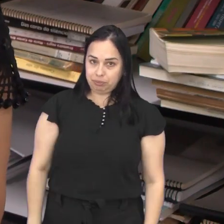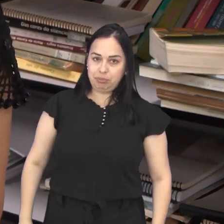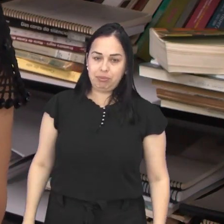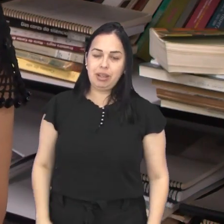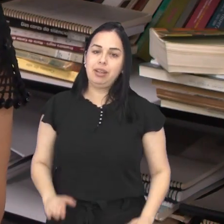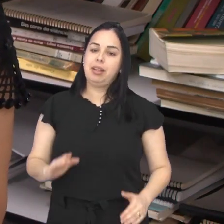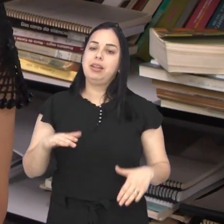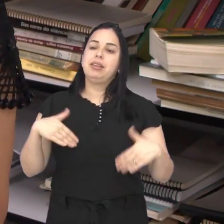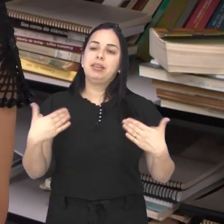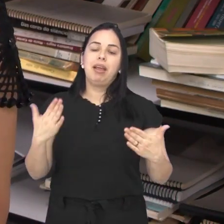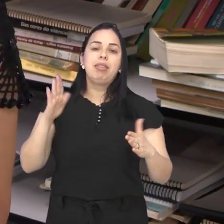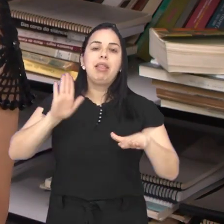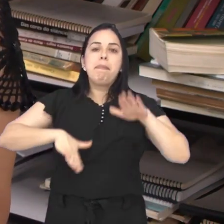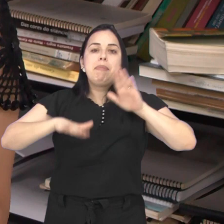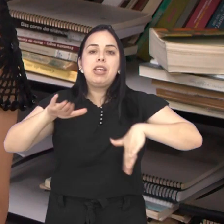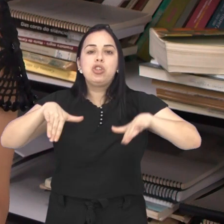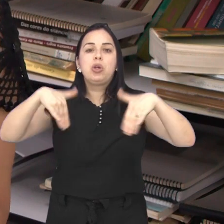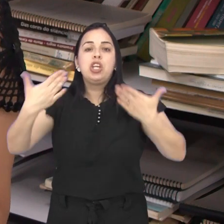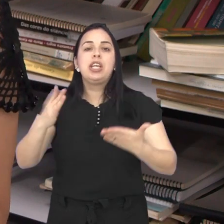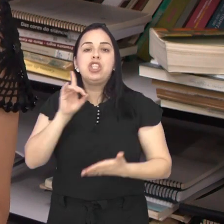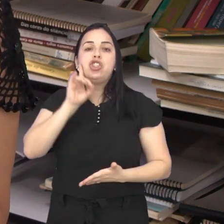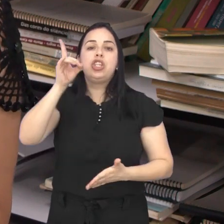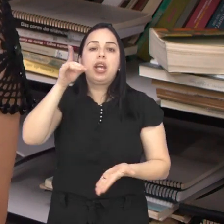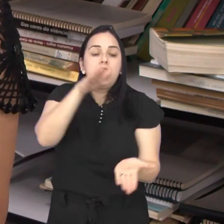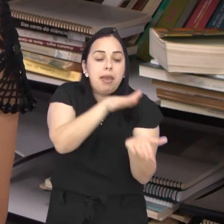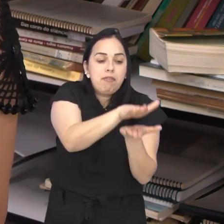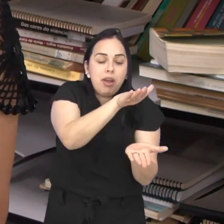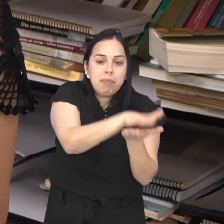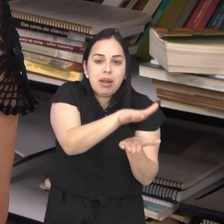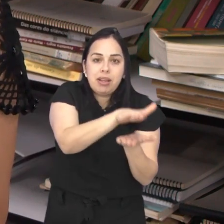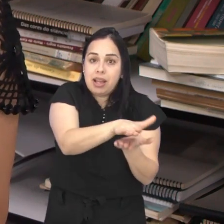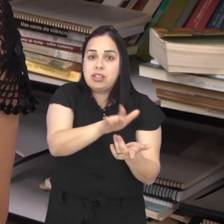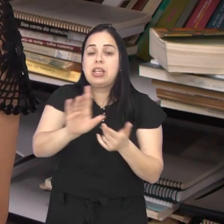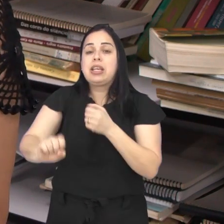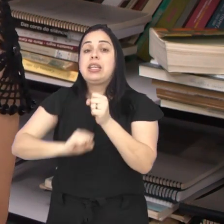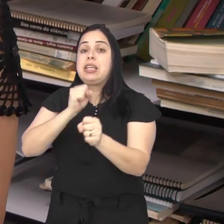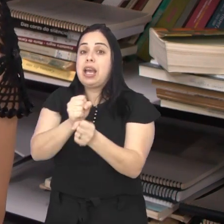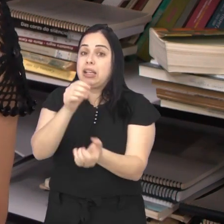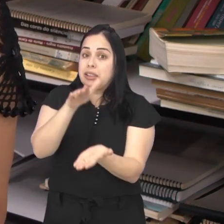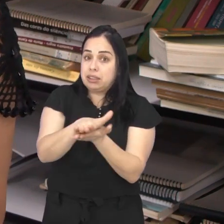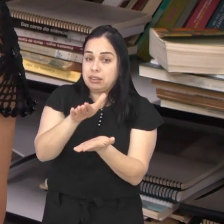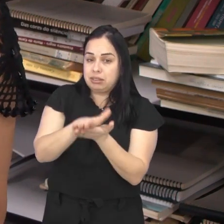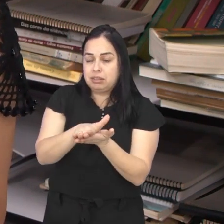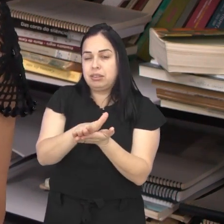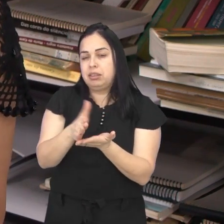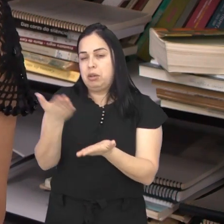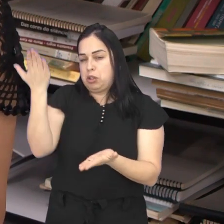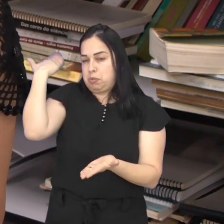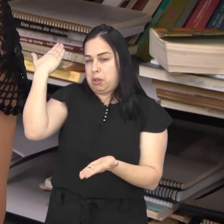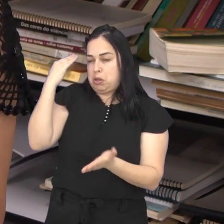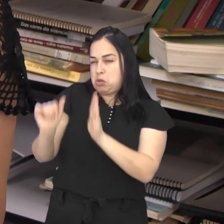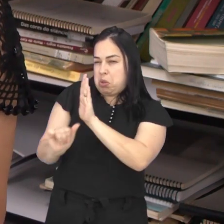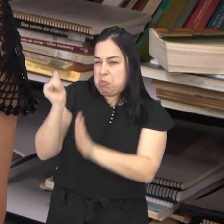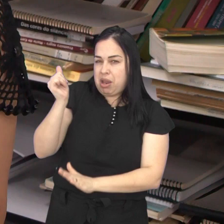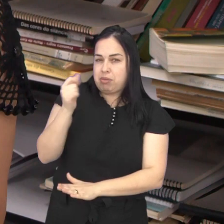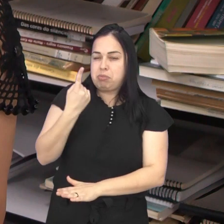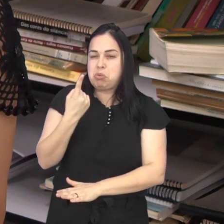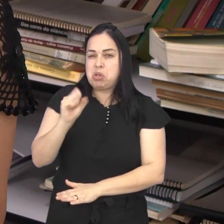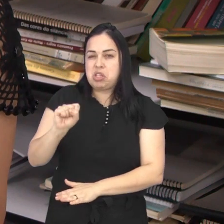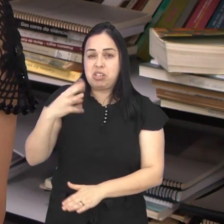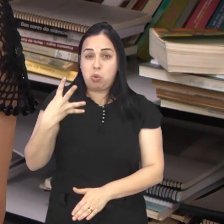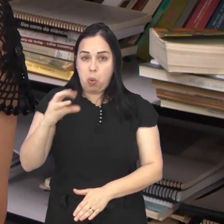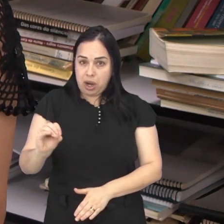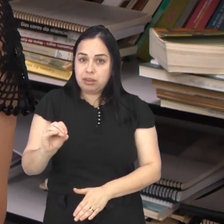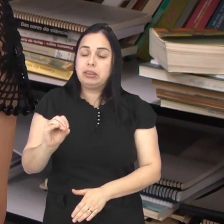Depende do período do selo, né, da publicação e da emissão. Então, por exemplo, esses primeiros selos que foram publicados em